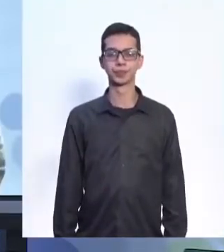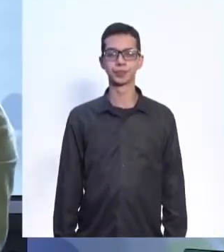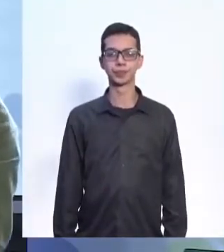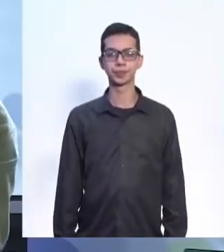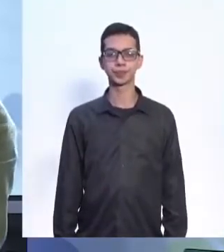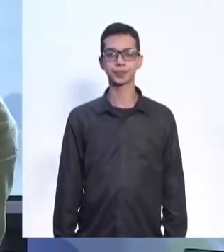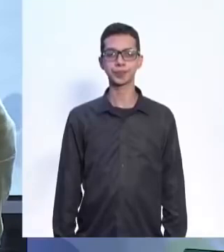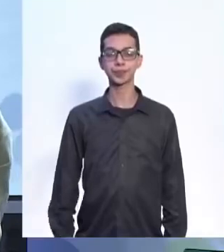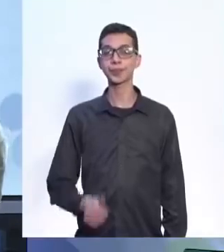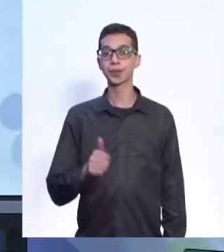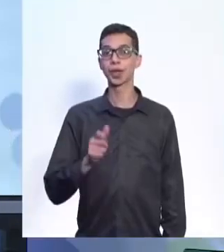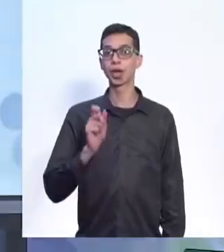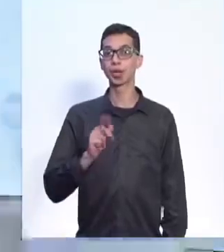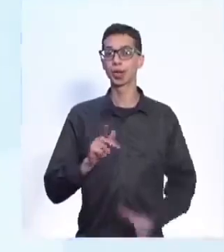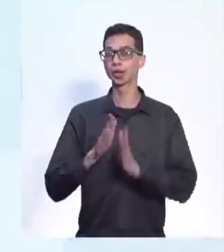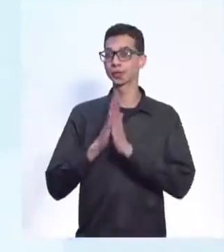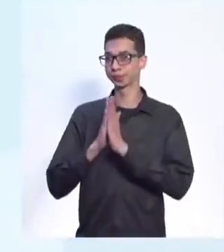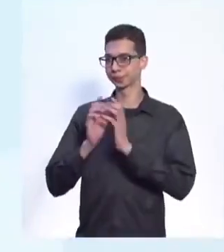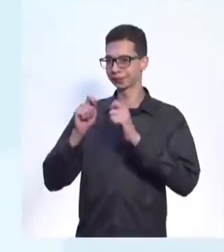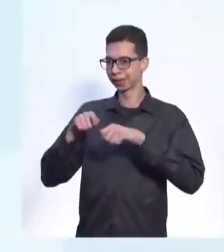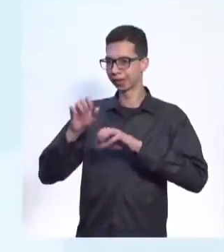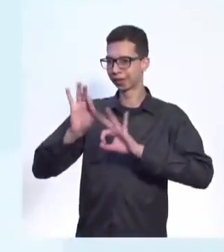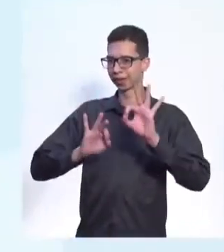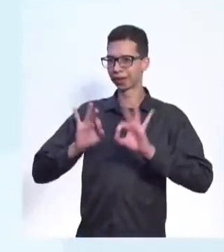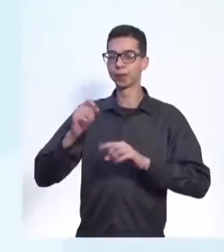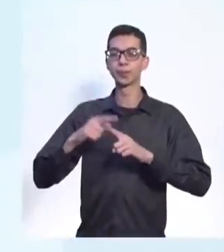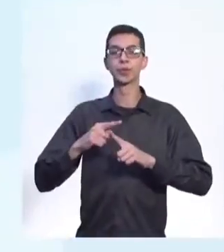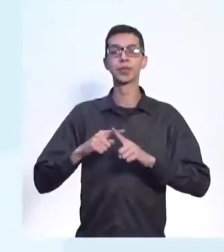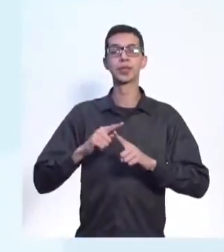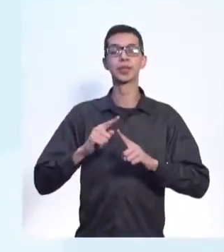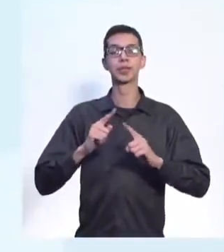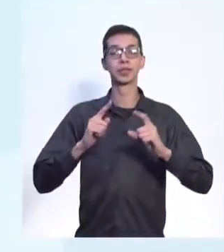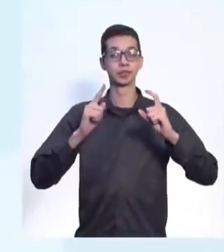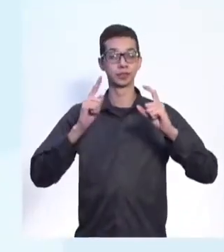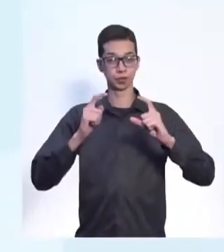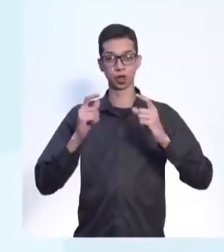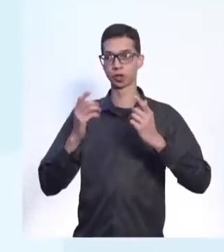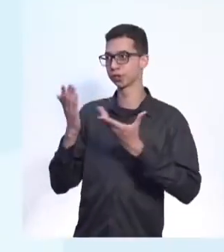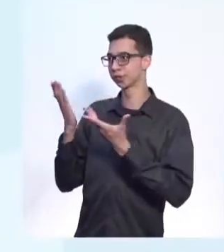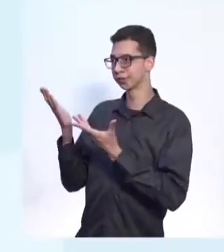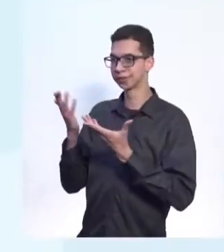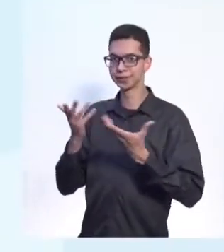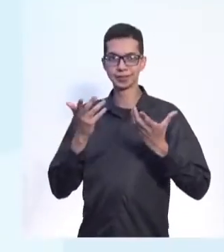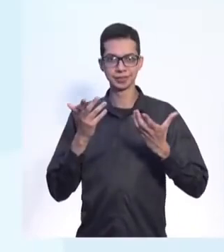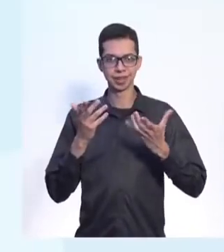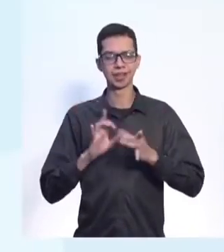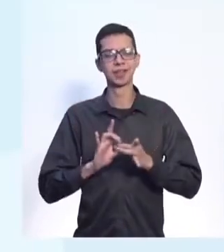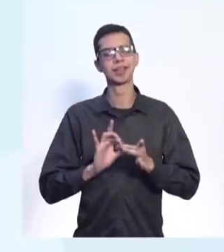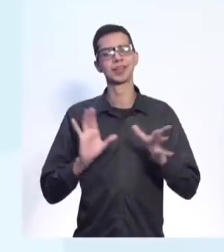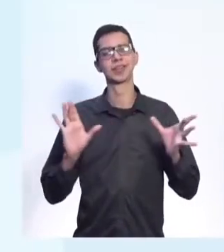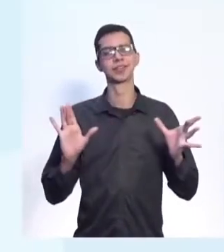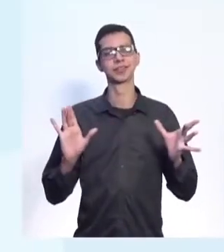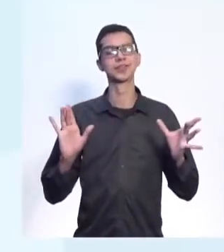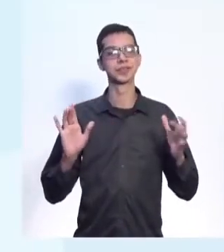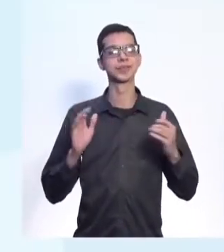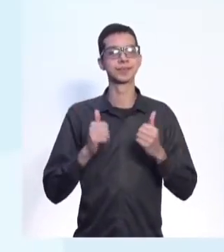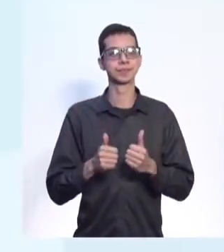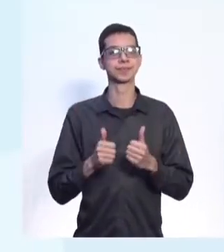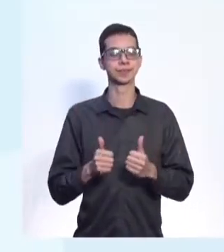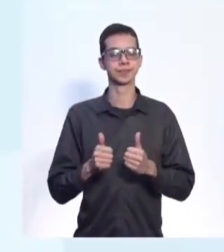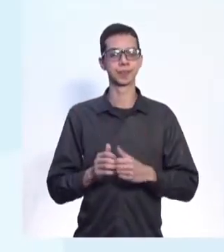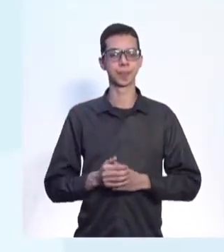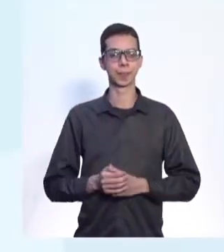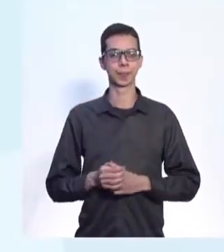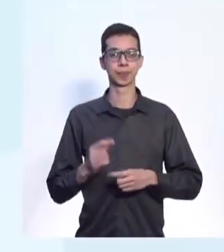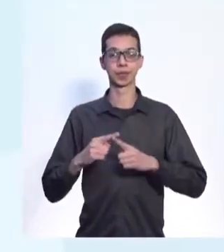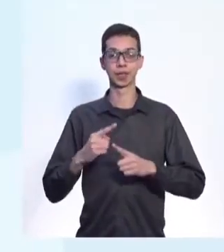Ok, quer pôr a resolução para eles tirarem um print da tela? Aí, pessoal, quem quiser tirar um print da tela, tá bom? Da resolução